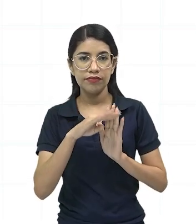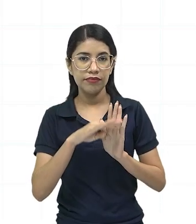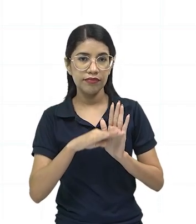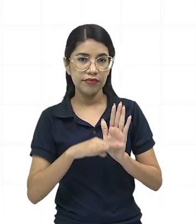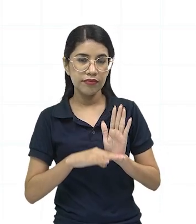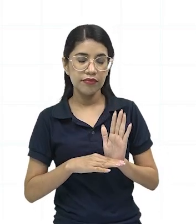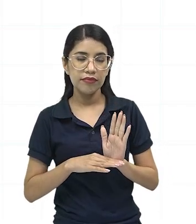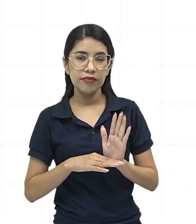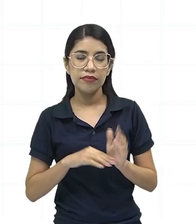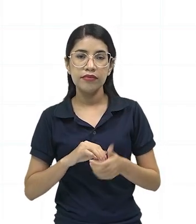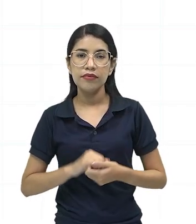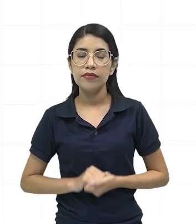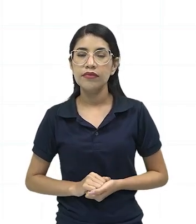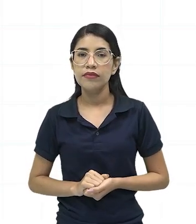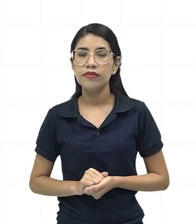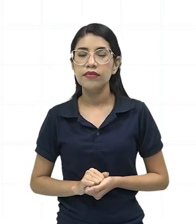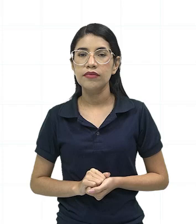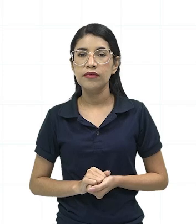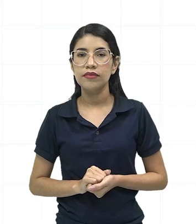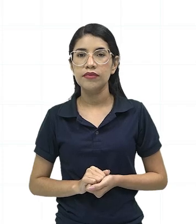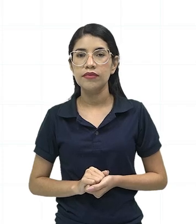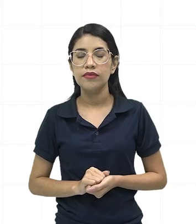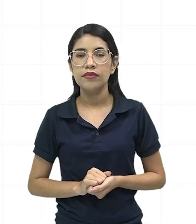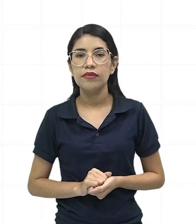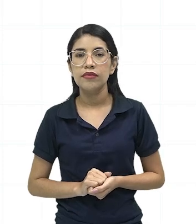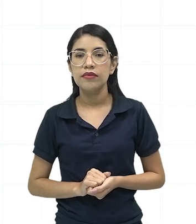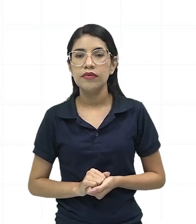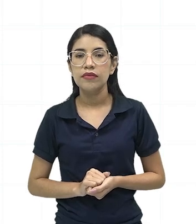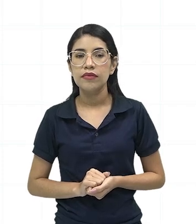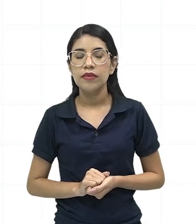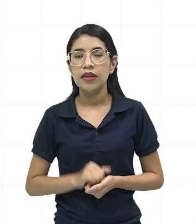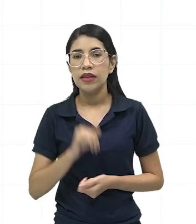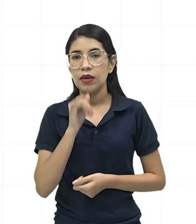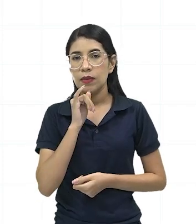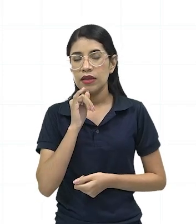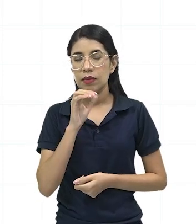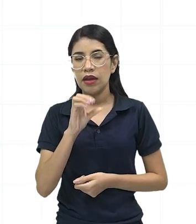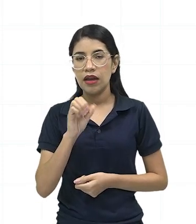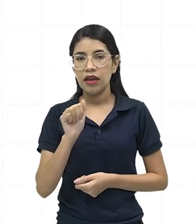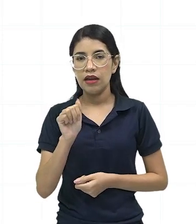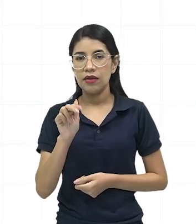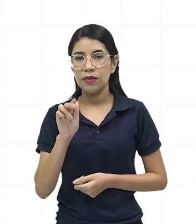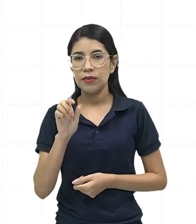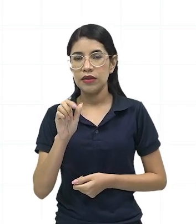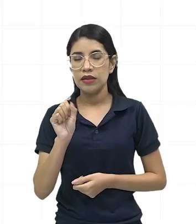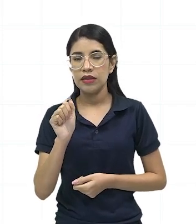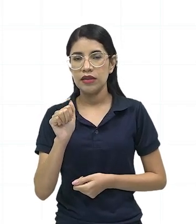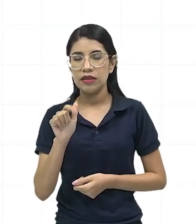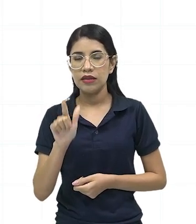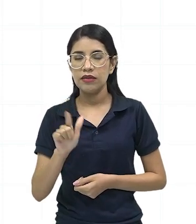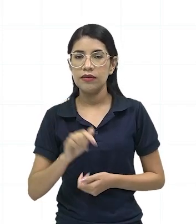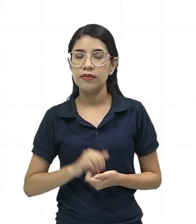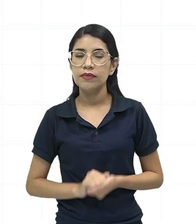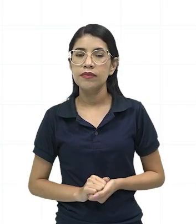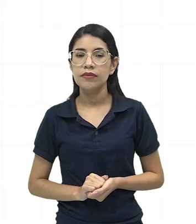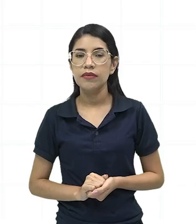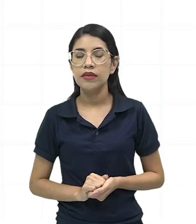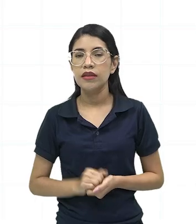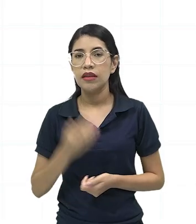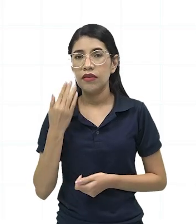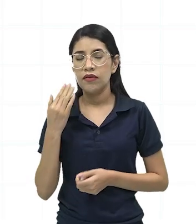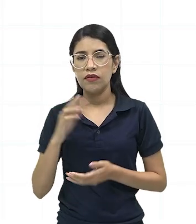concessão, tempo, por aí vai. Então, eu tenho na causal, por exemplo, porque, que, por quanto, já que.